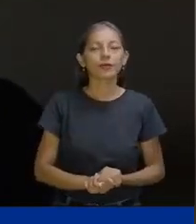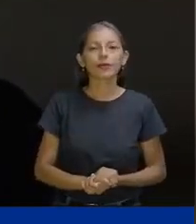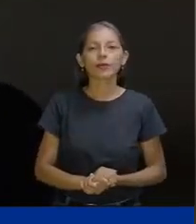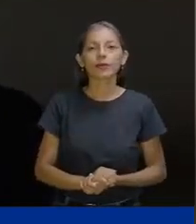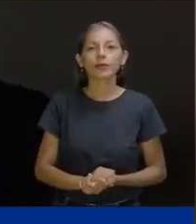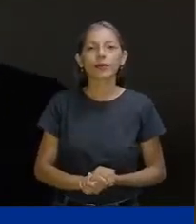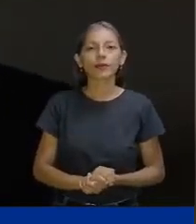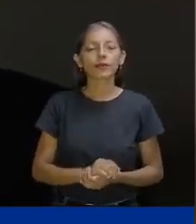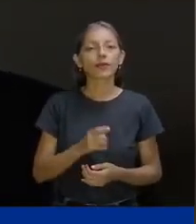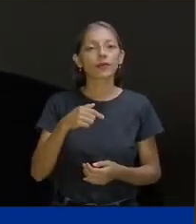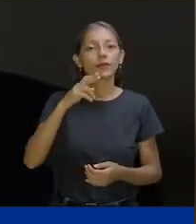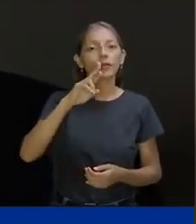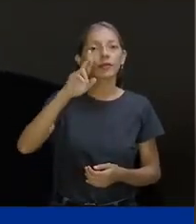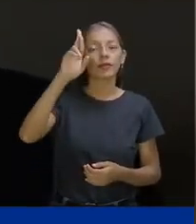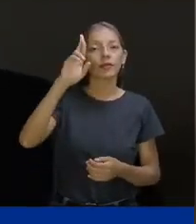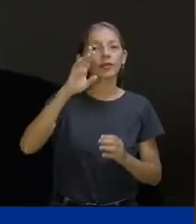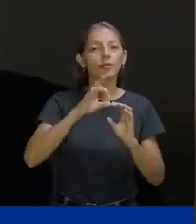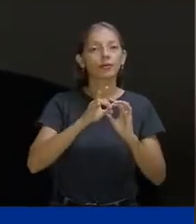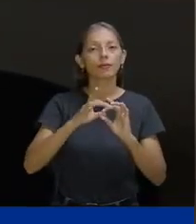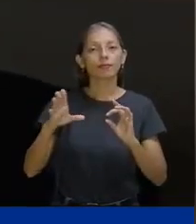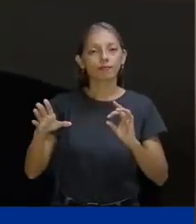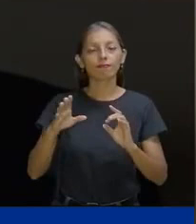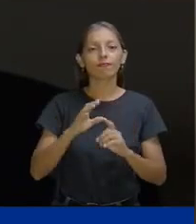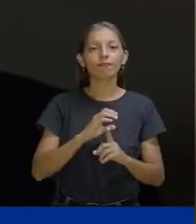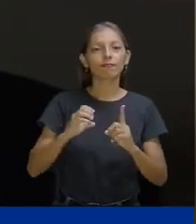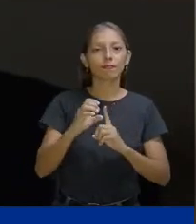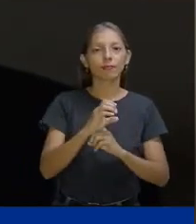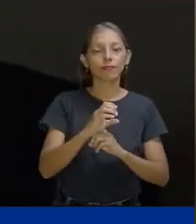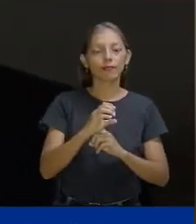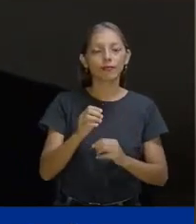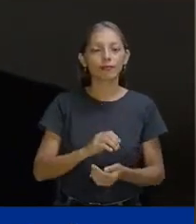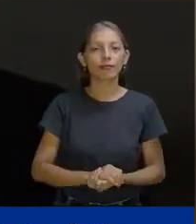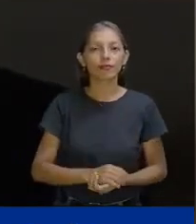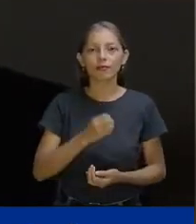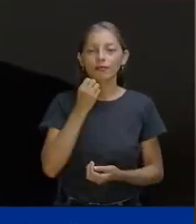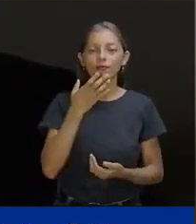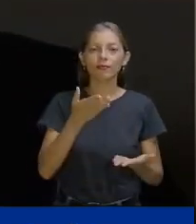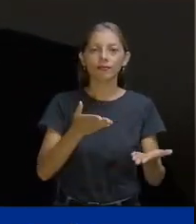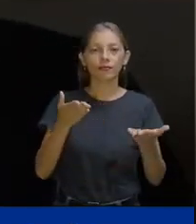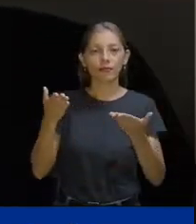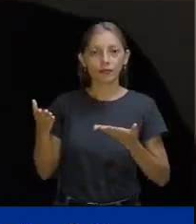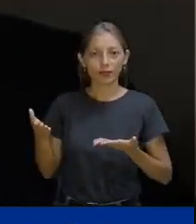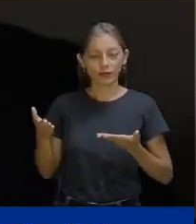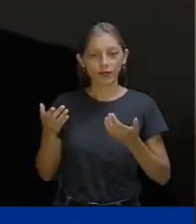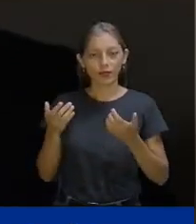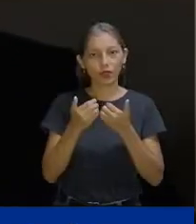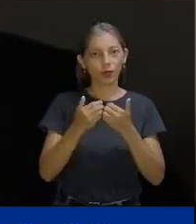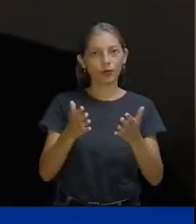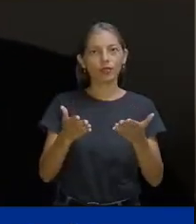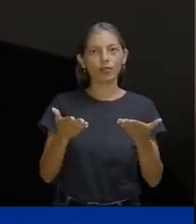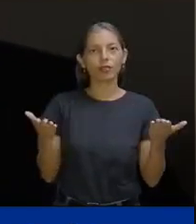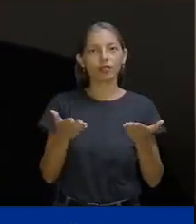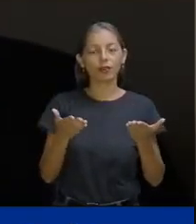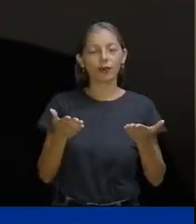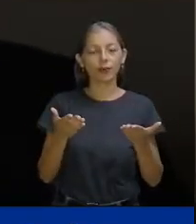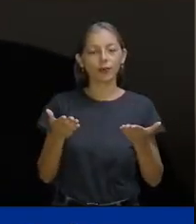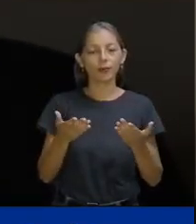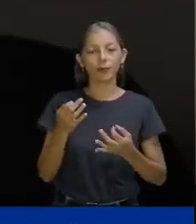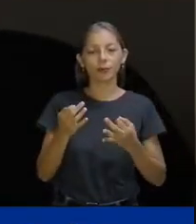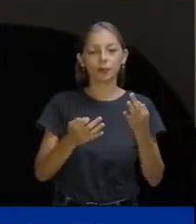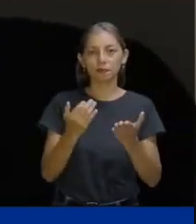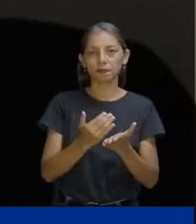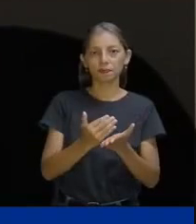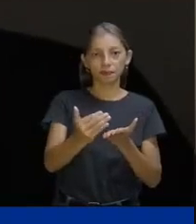TRE. Responsável pela democracia. Sejam todos muito, muito bem-vindos. Havendo coro, declaro aberta a nossa sessão judiciária